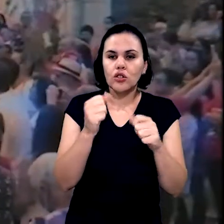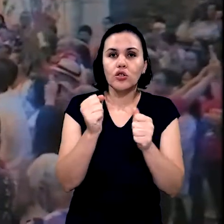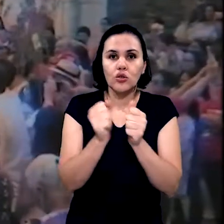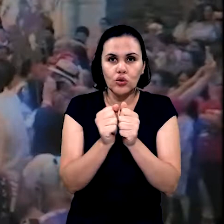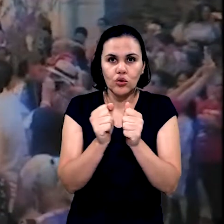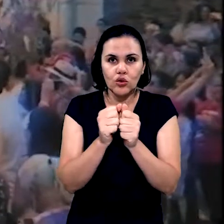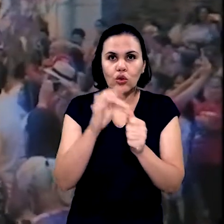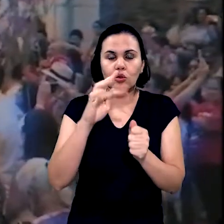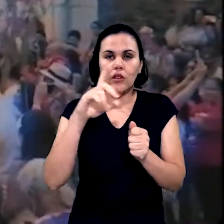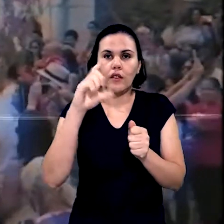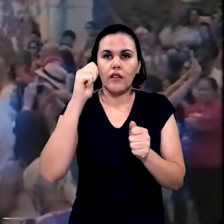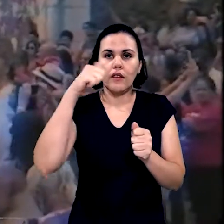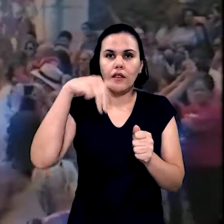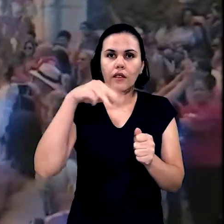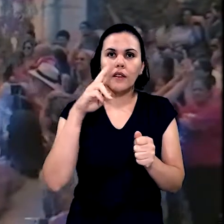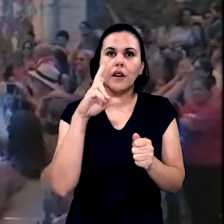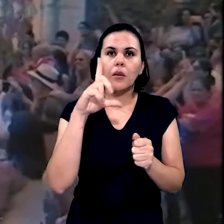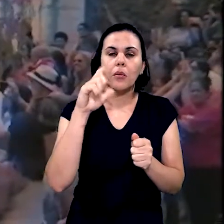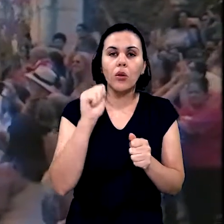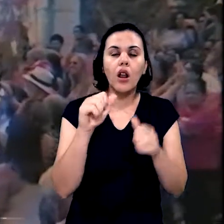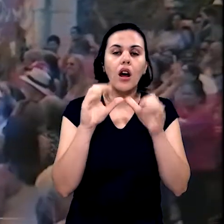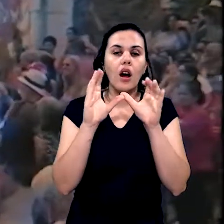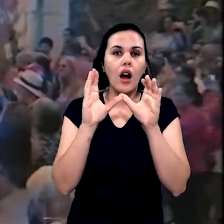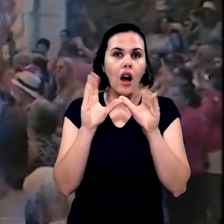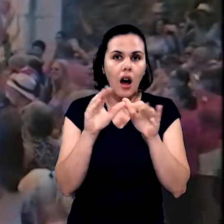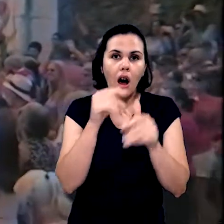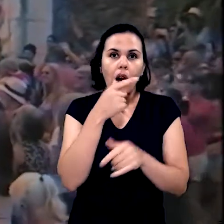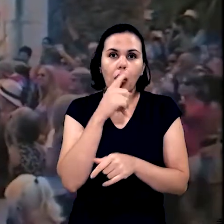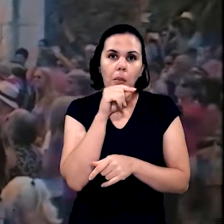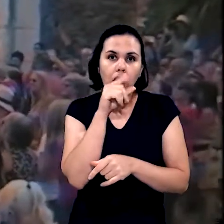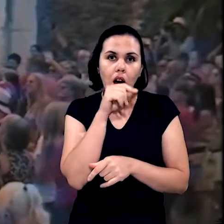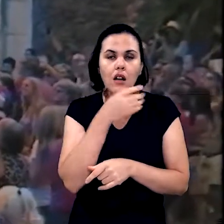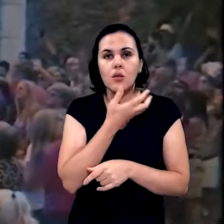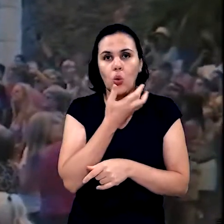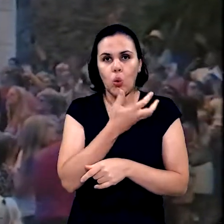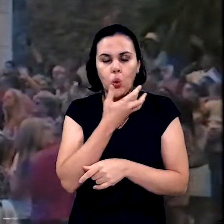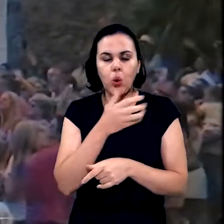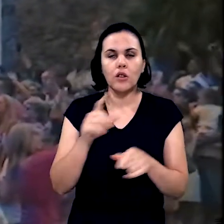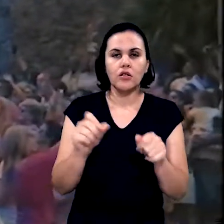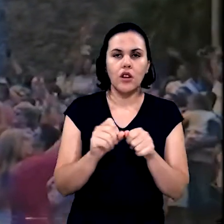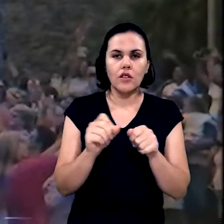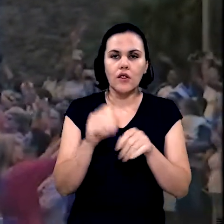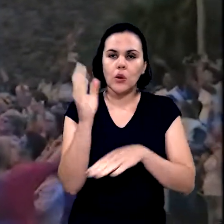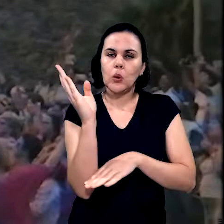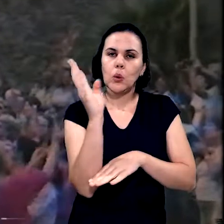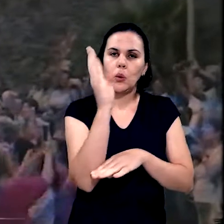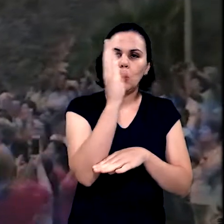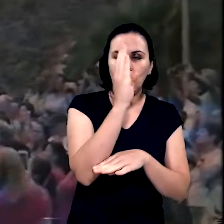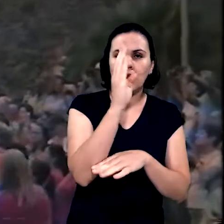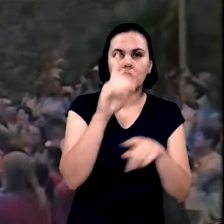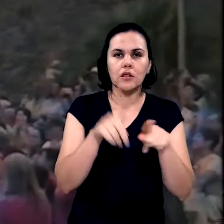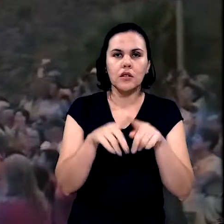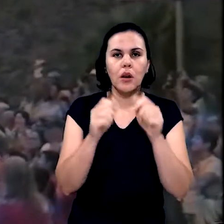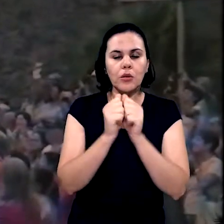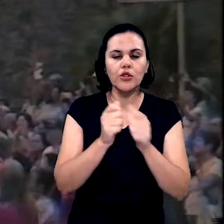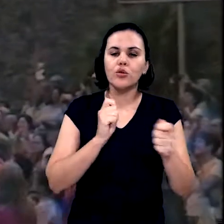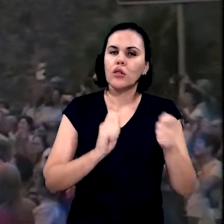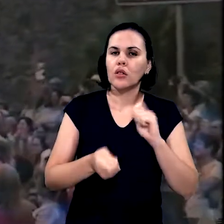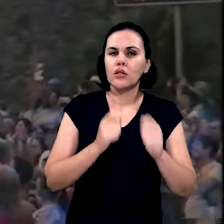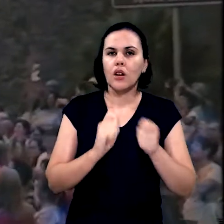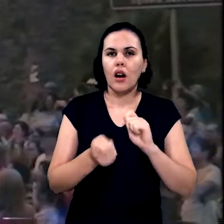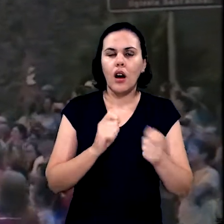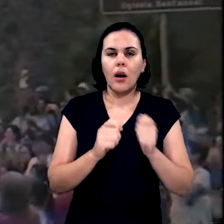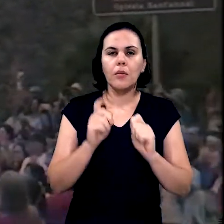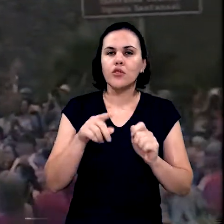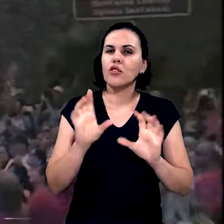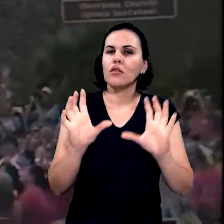então a flâmula, põe a pombinha, e aí nós fazemos a erguida, também acompanhada da